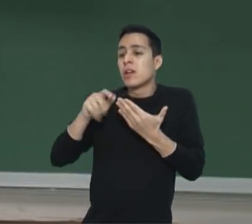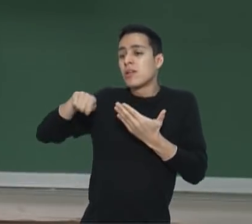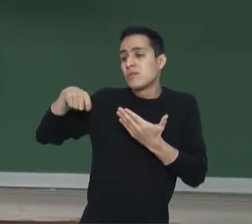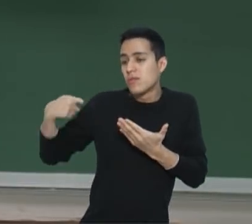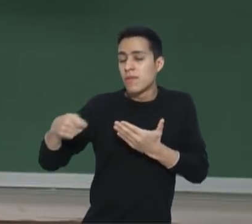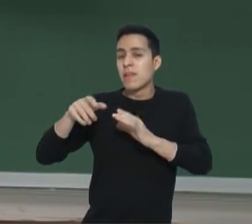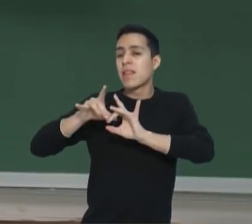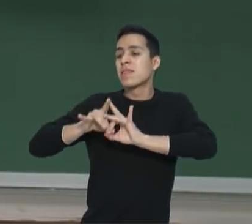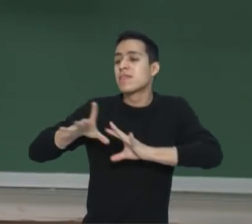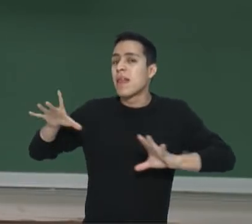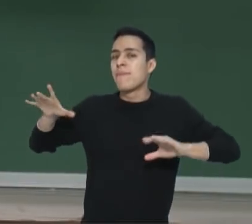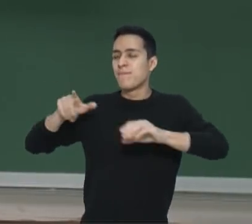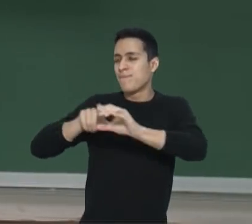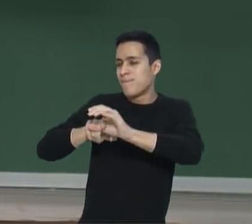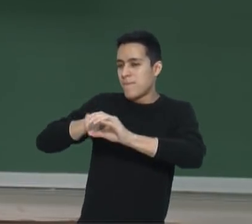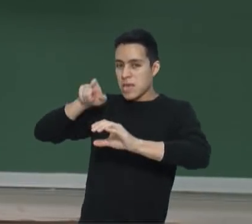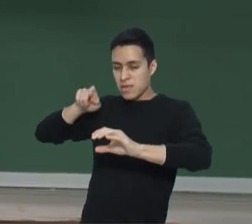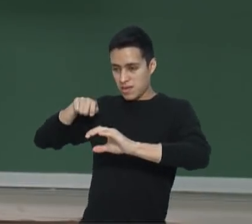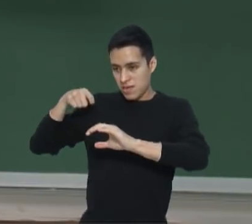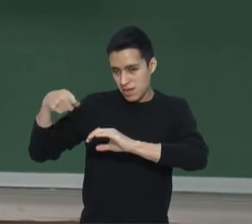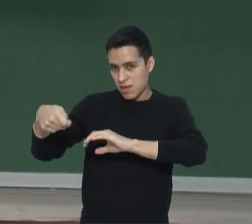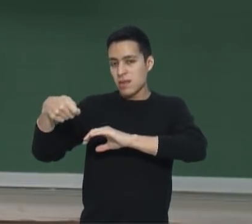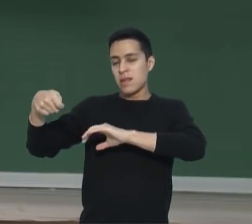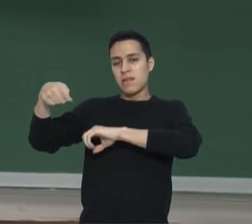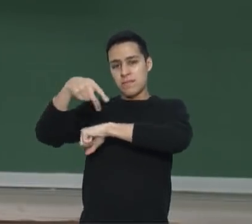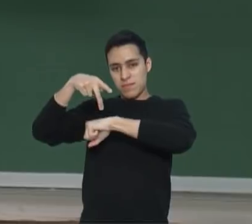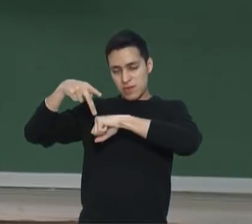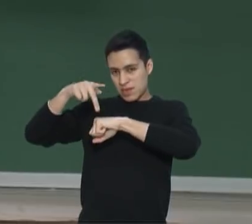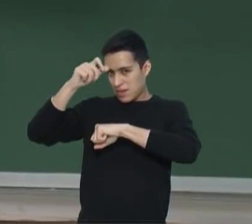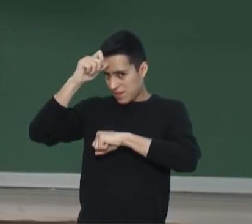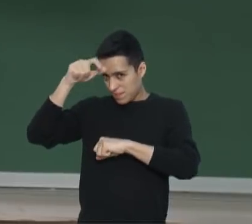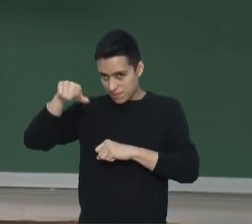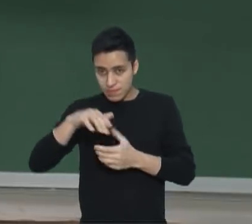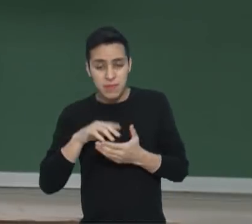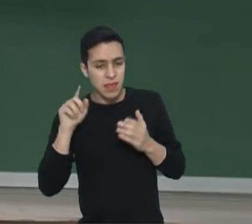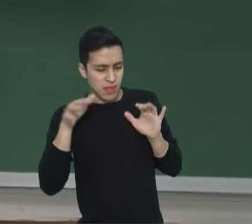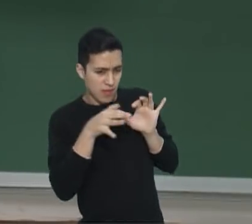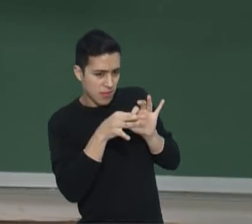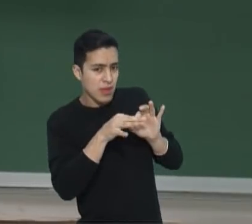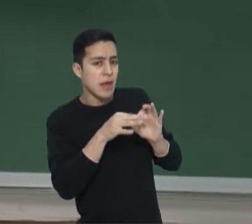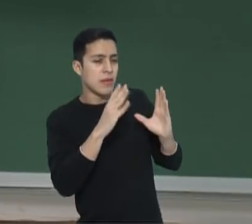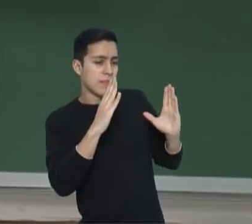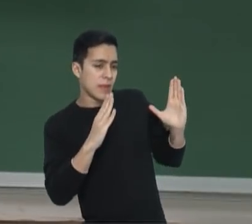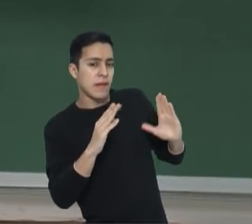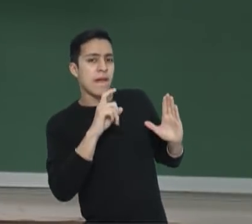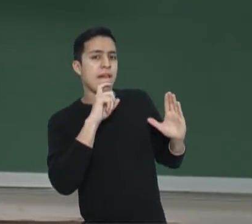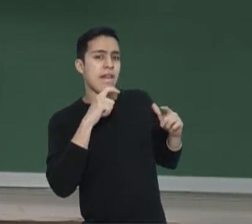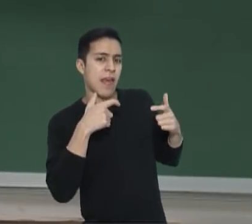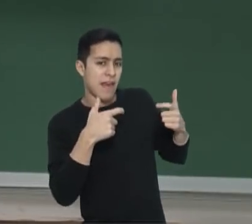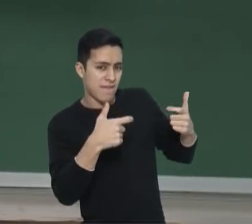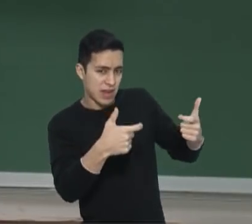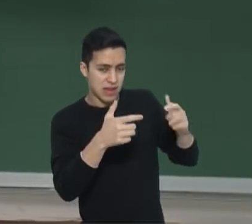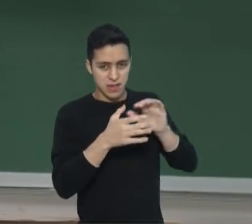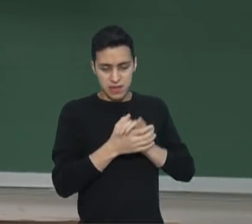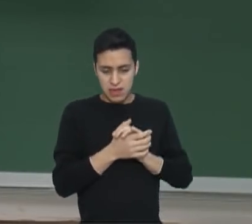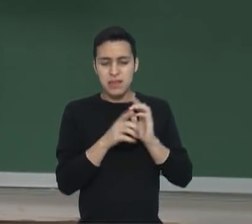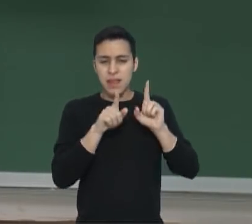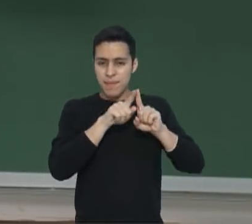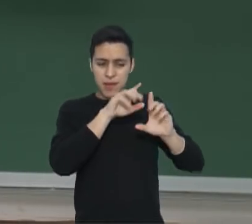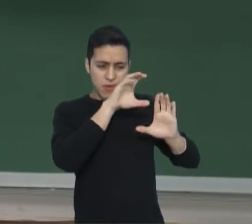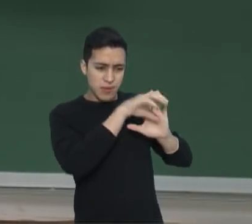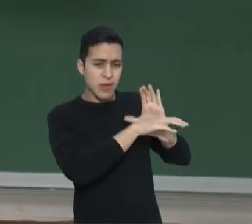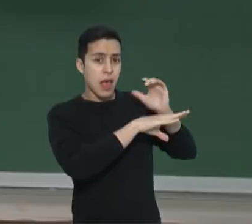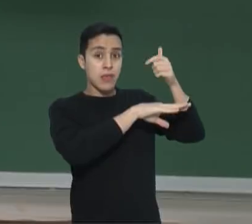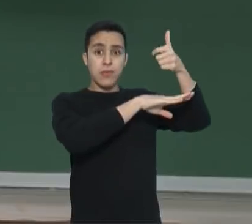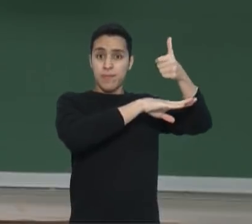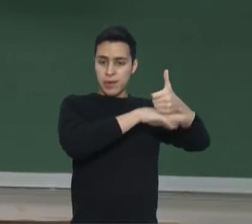dos processos de independência que acontecem durante o contexto da Guerra Fria e, em particular, a aplicação desses conceitos de